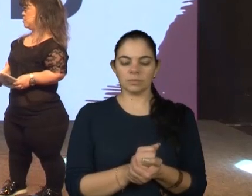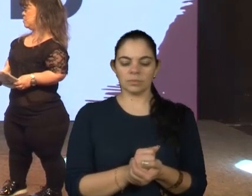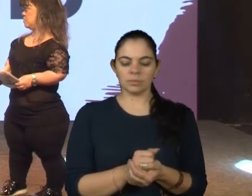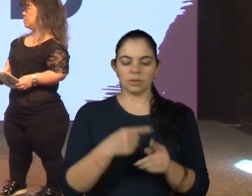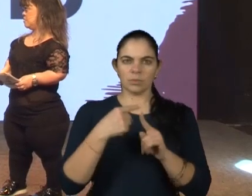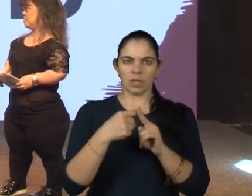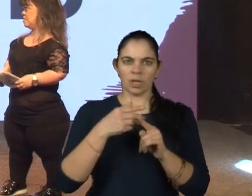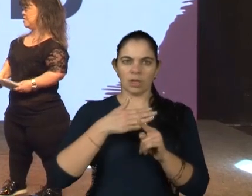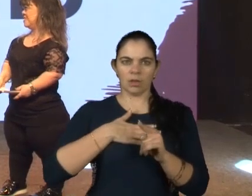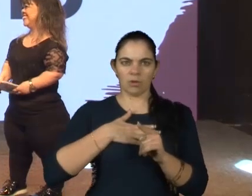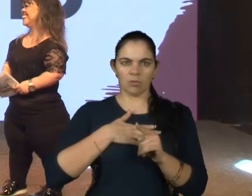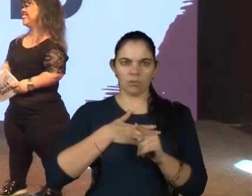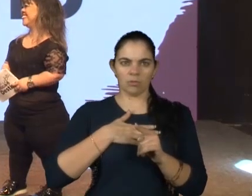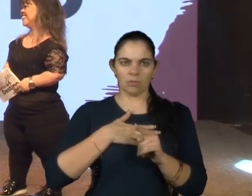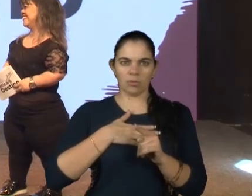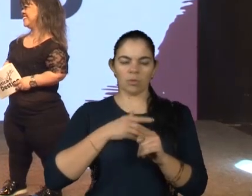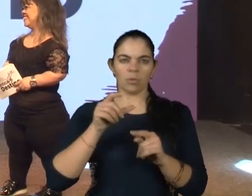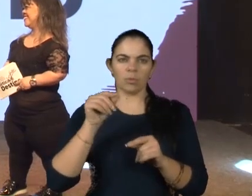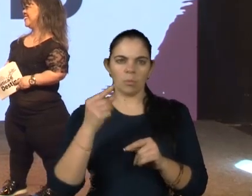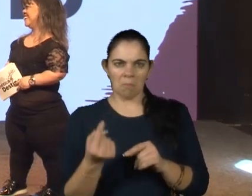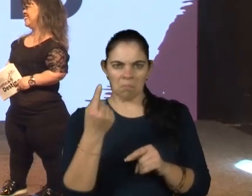eu só tenho só 5 minutos, né? Uhum. Então,